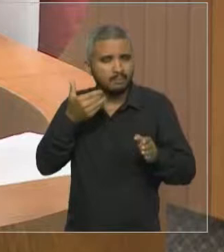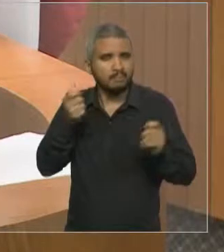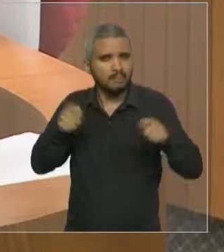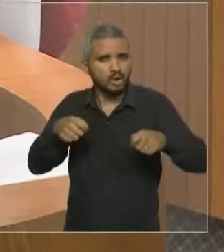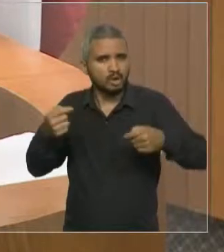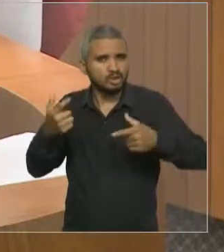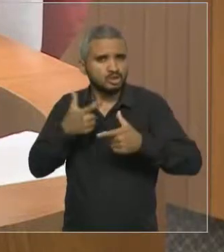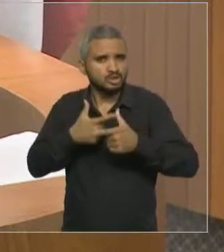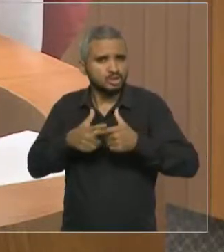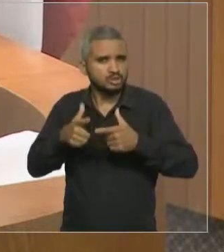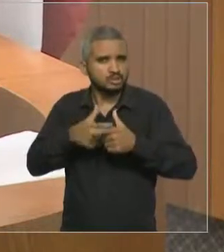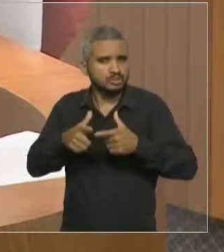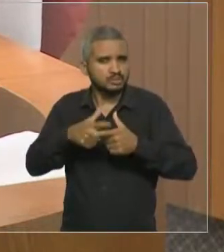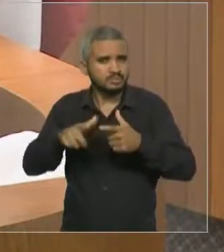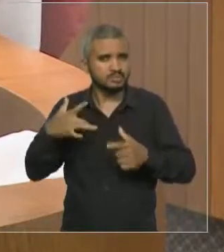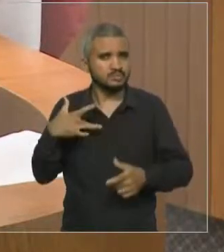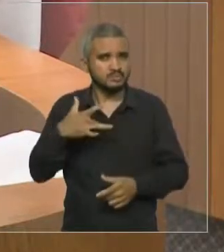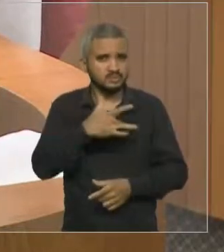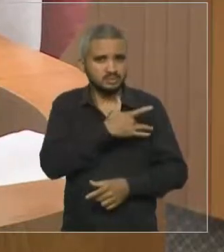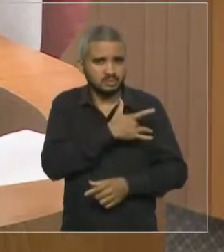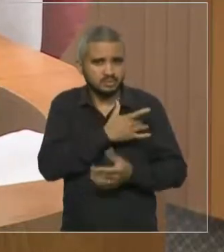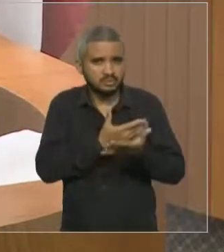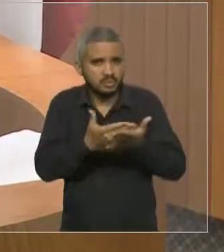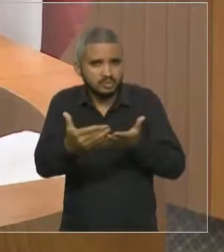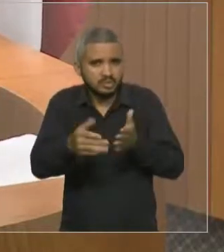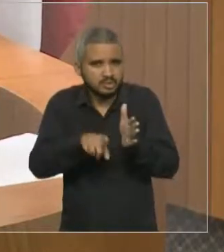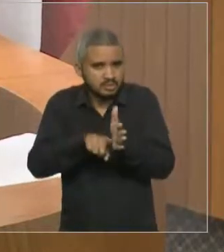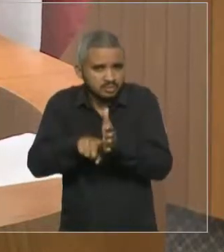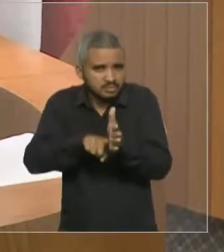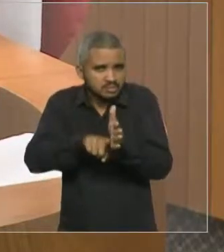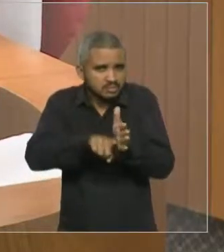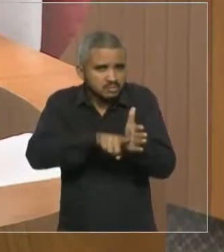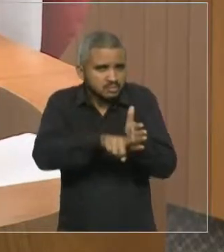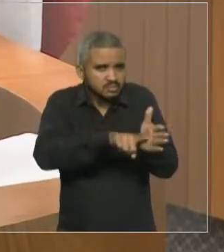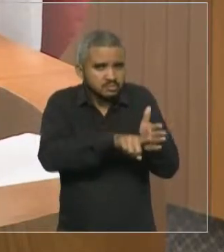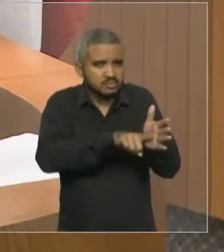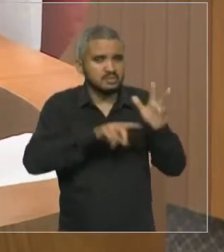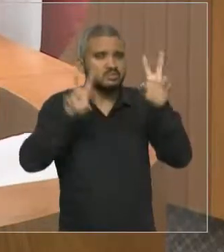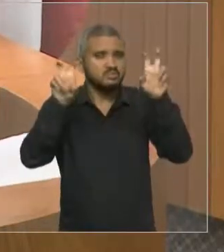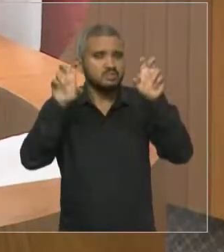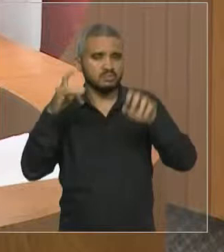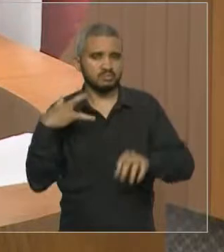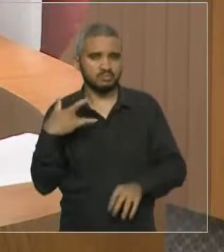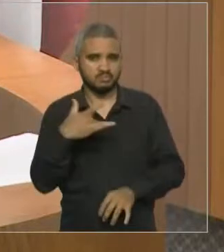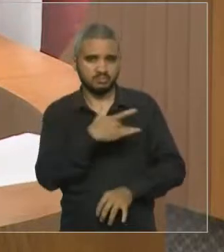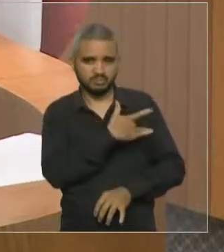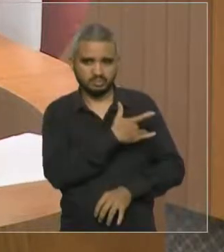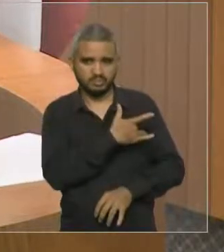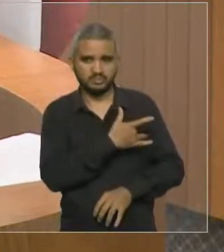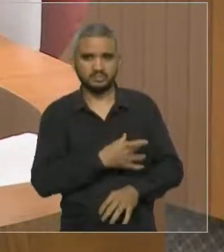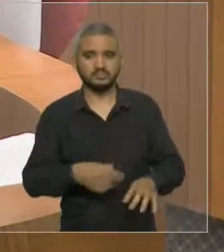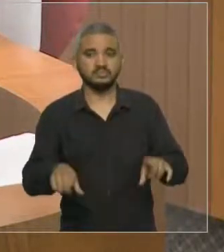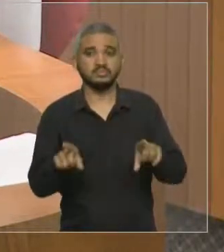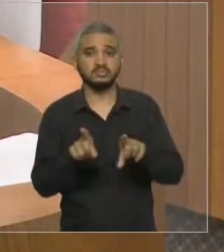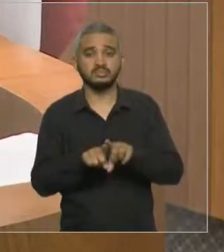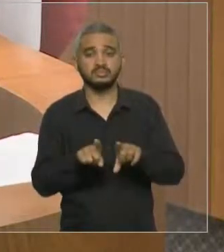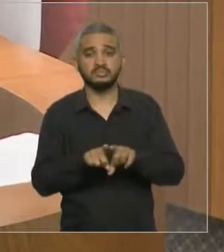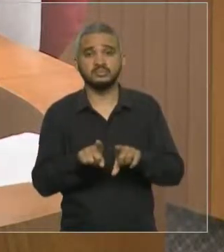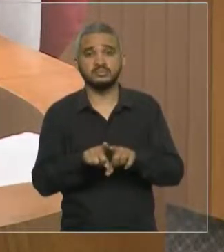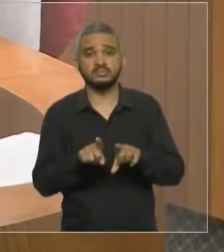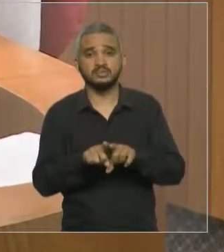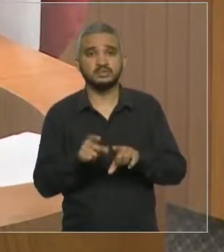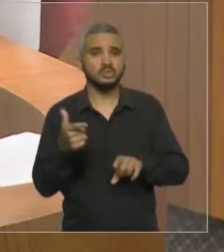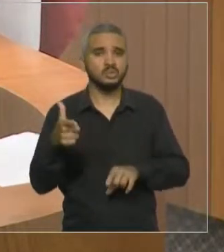problemas da saúde na medida que a gente começa a estudar cada vez mais a respeito do tema em outra ponta uma preocupação nossa foi a preocupação